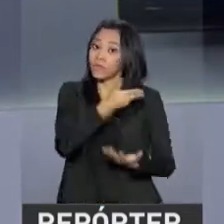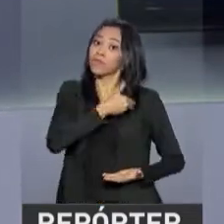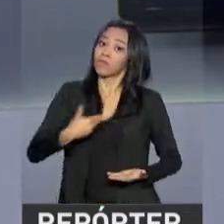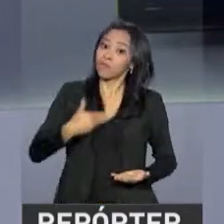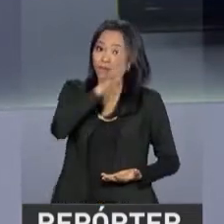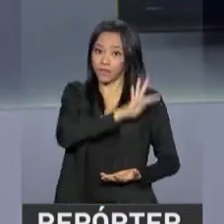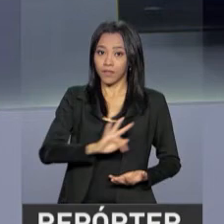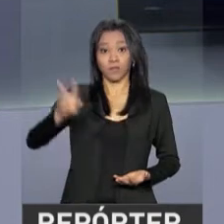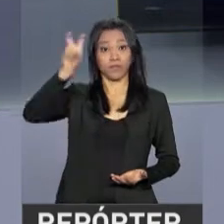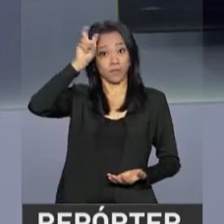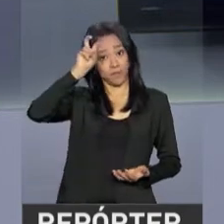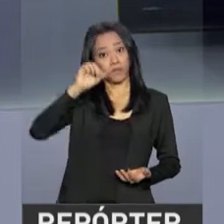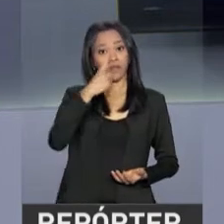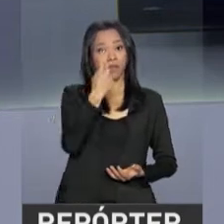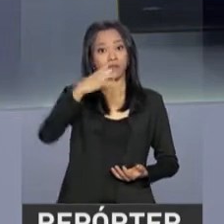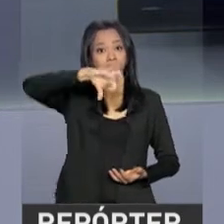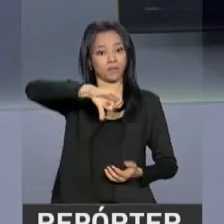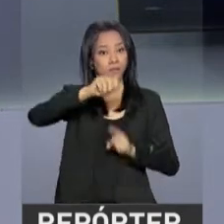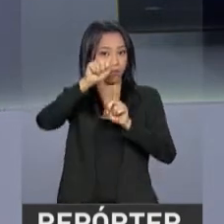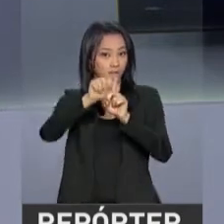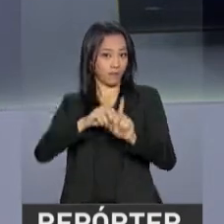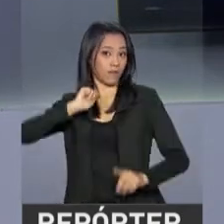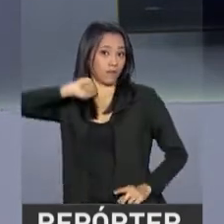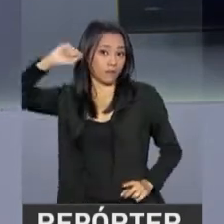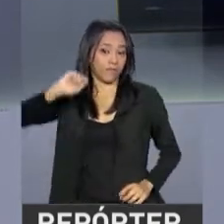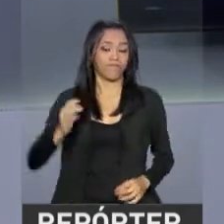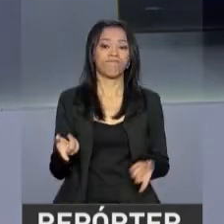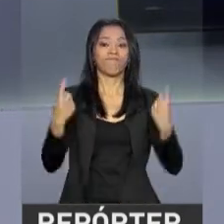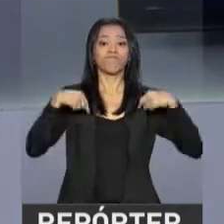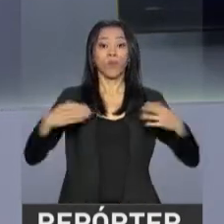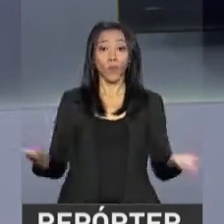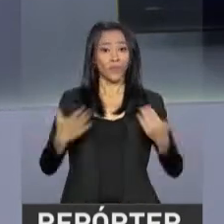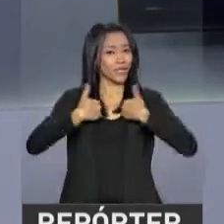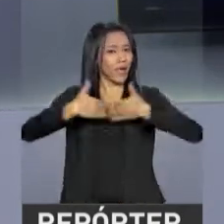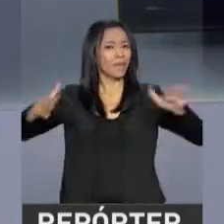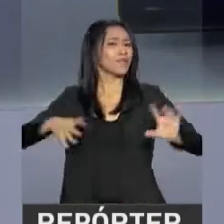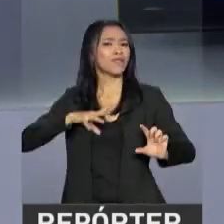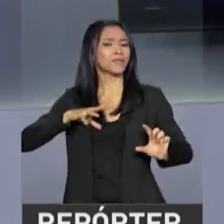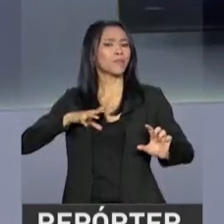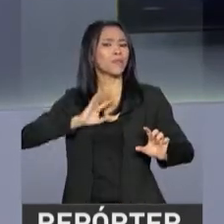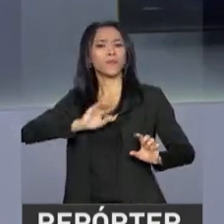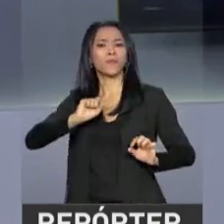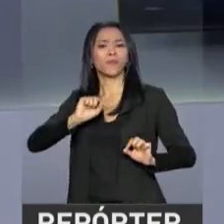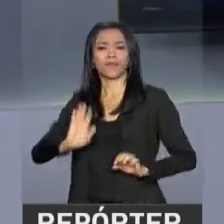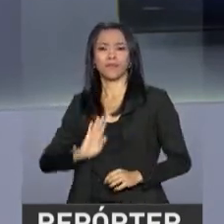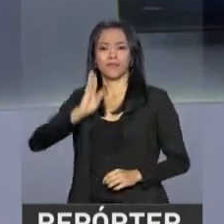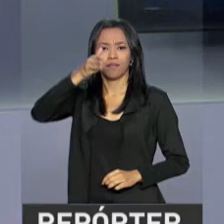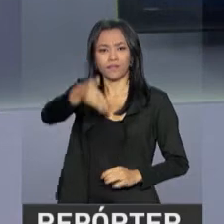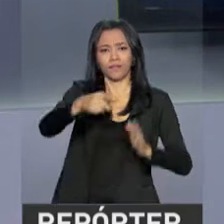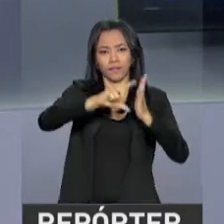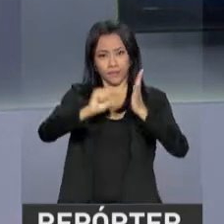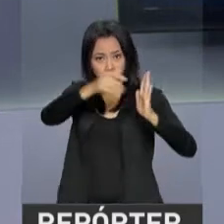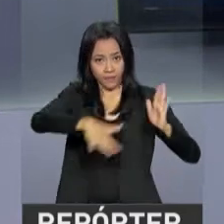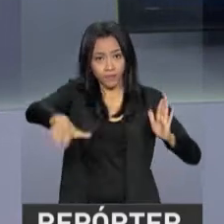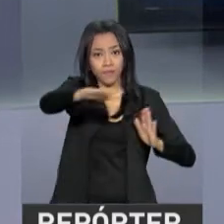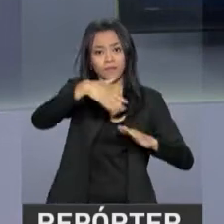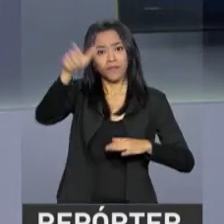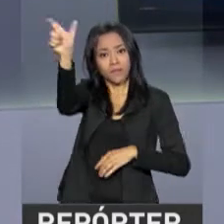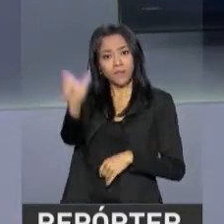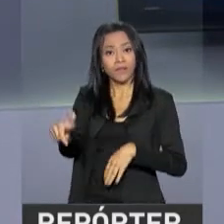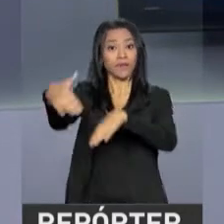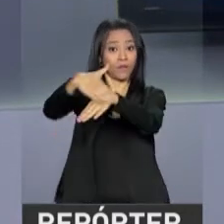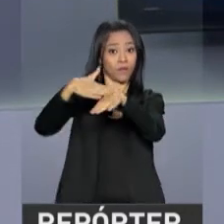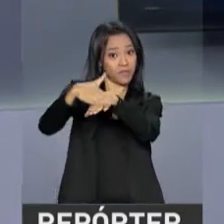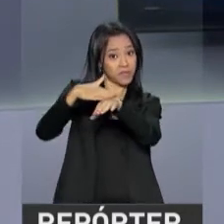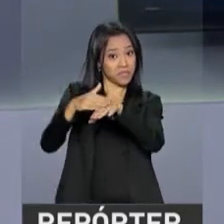desta quinta-feira 19 de abril e nós abrimos o boletim de do direto ao palácio do planalto para conversar ao